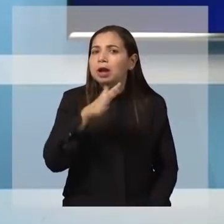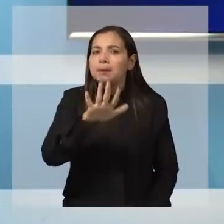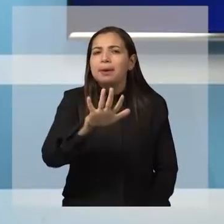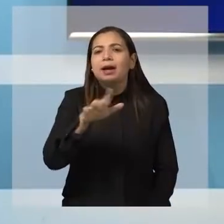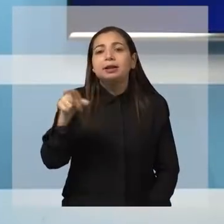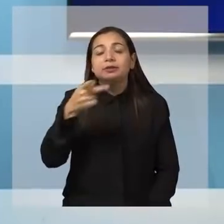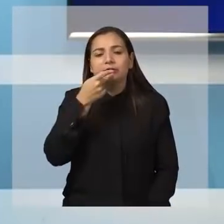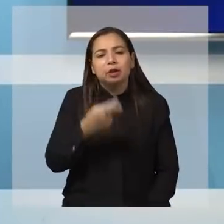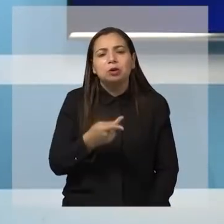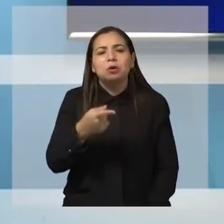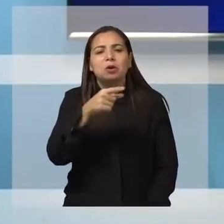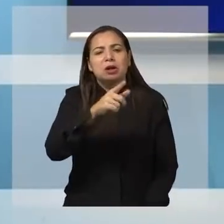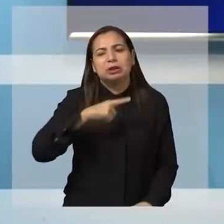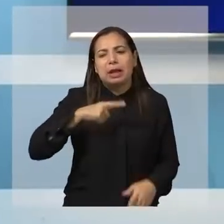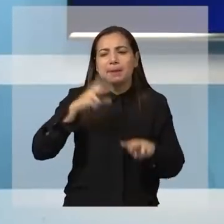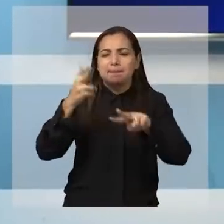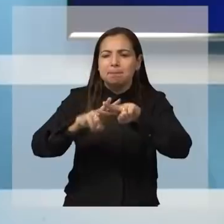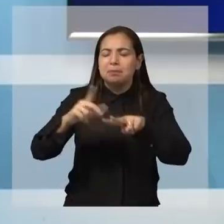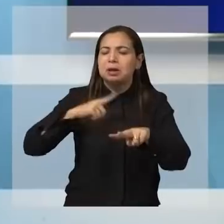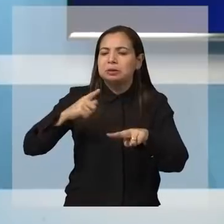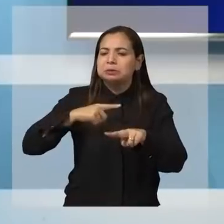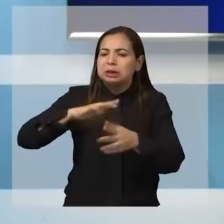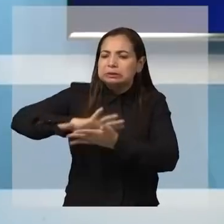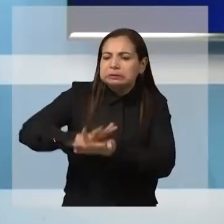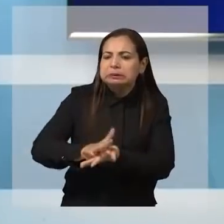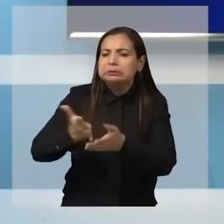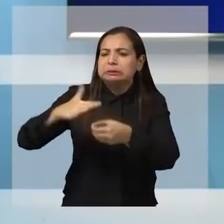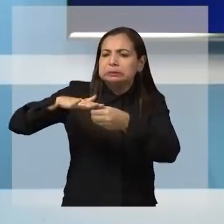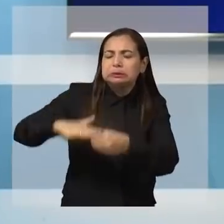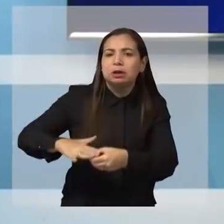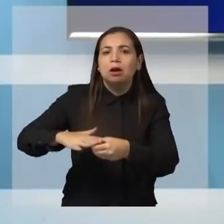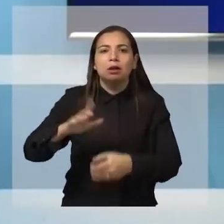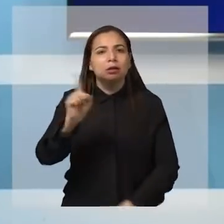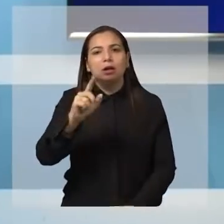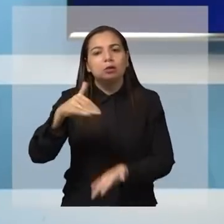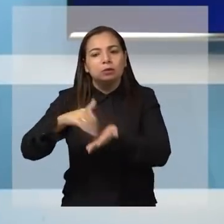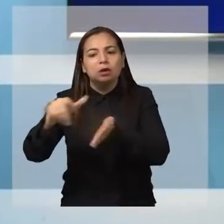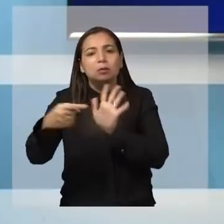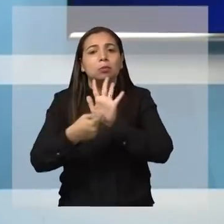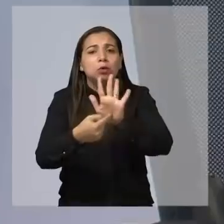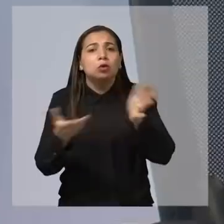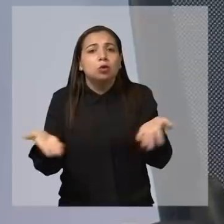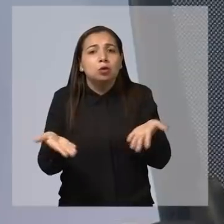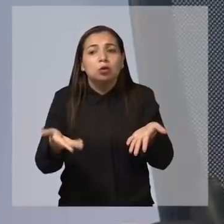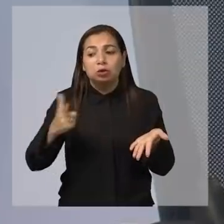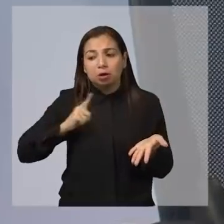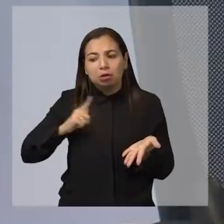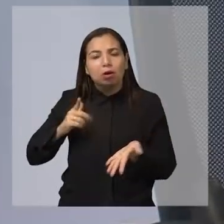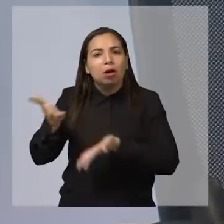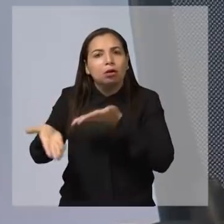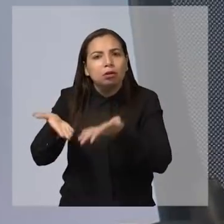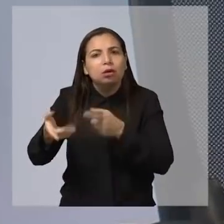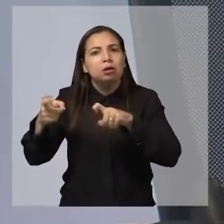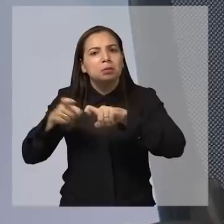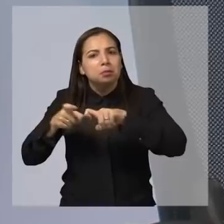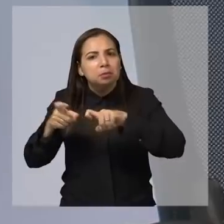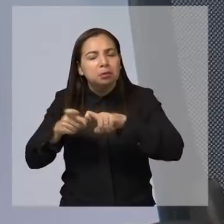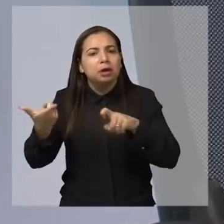está mostrando exatamente o contrário, que na política hoje ele já tem toda essa assistência